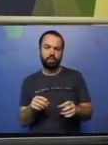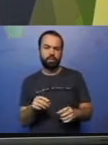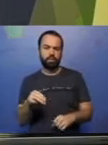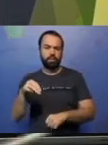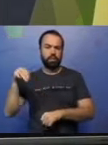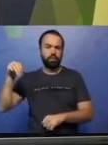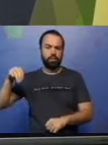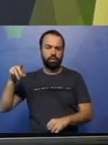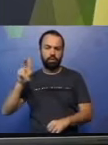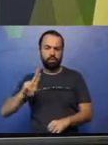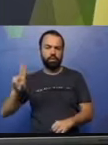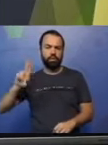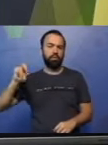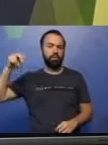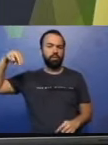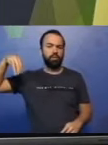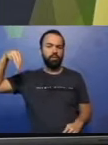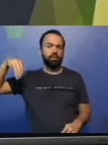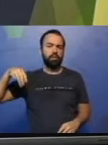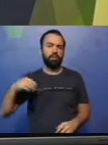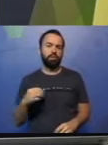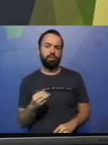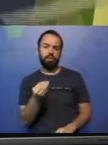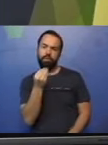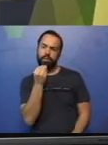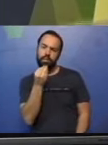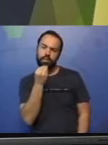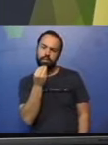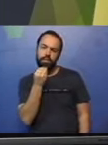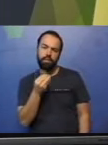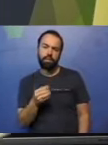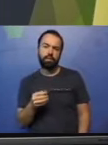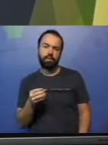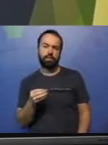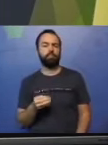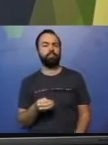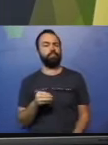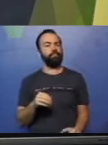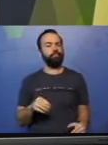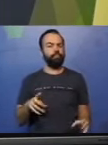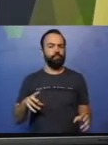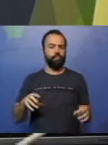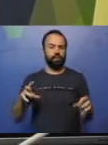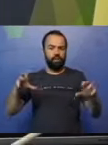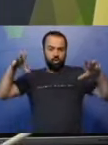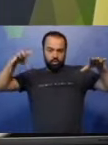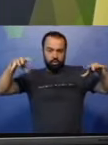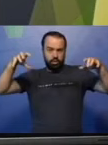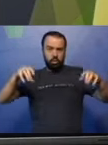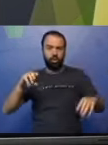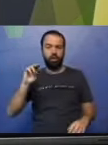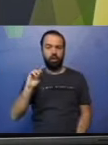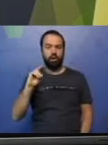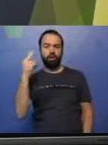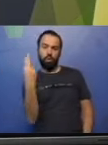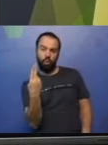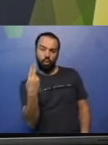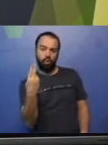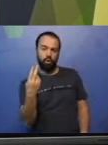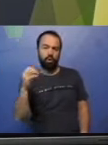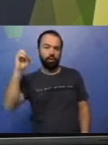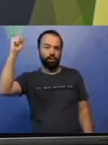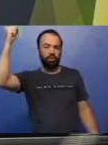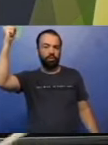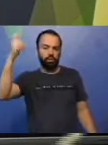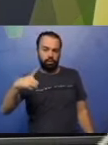matemáticos se é provável, se há chance de chover, se